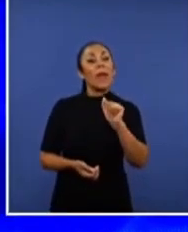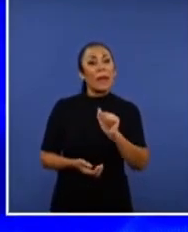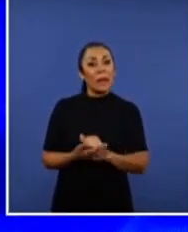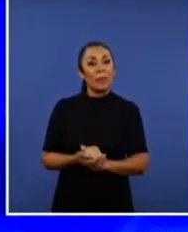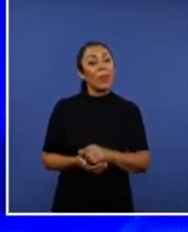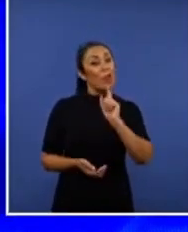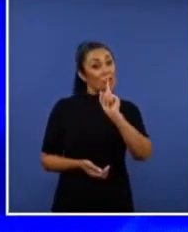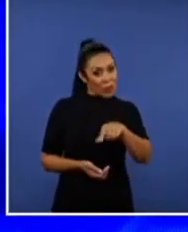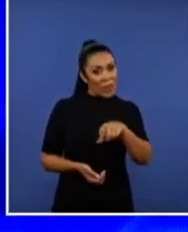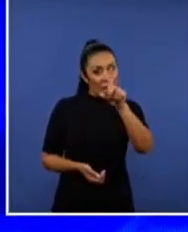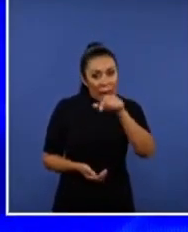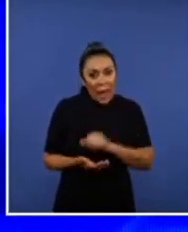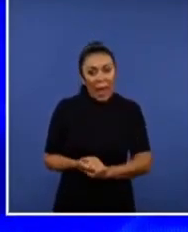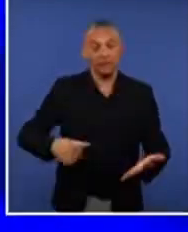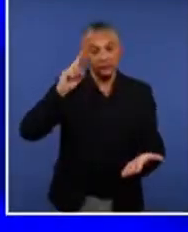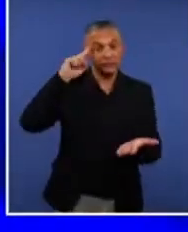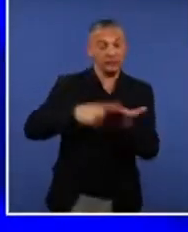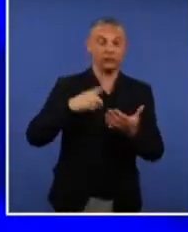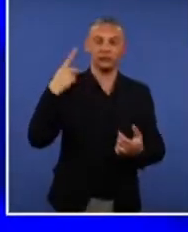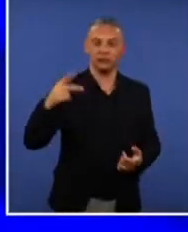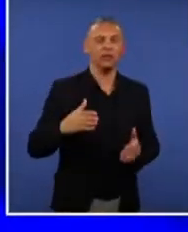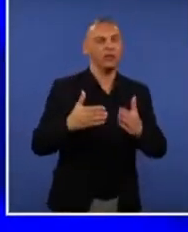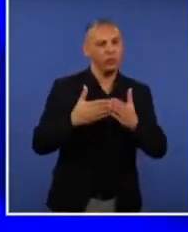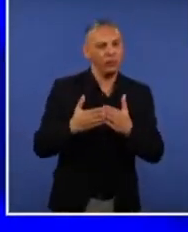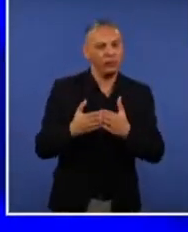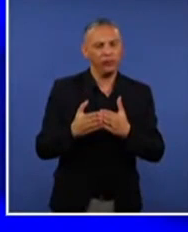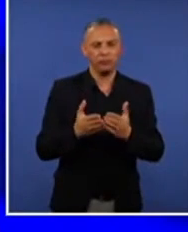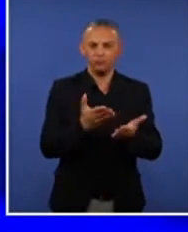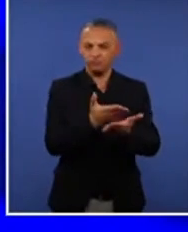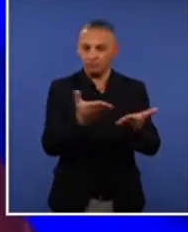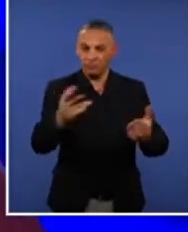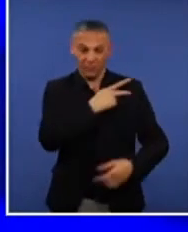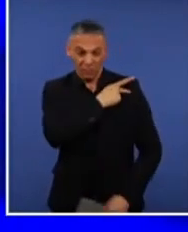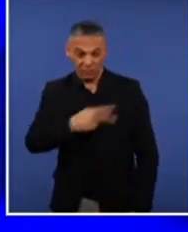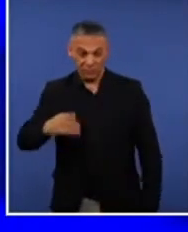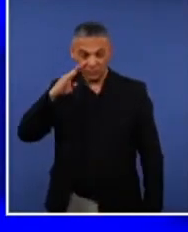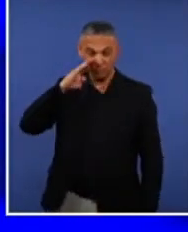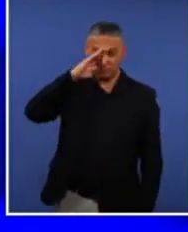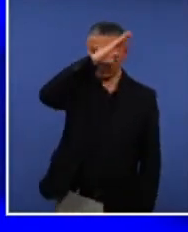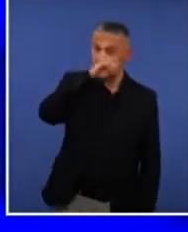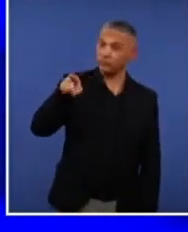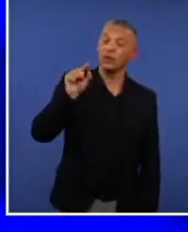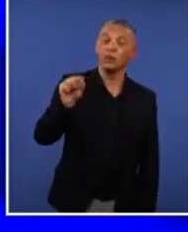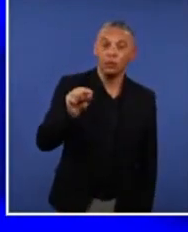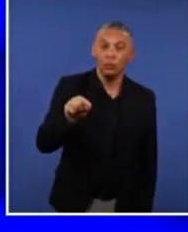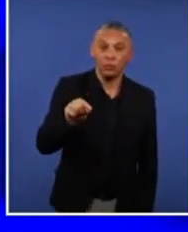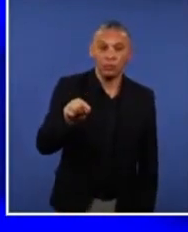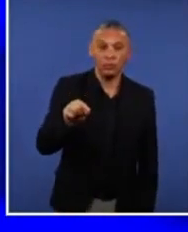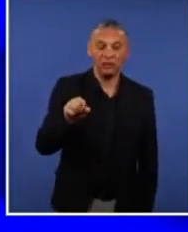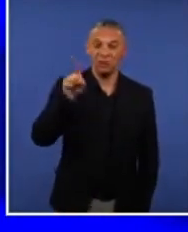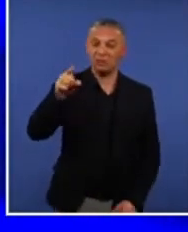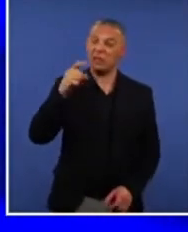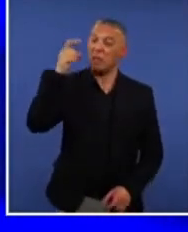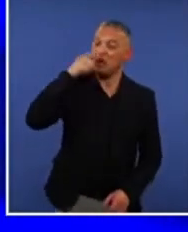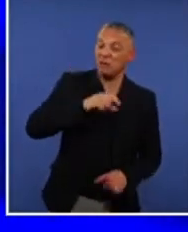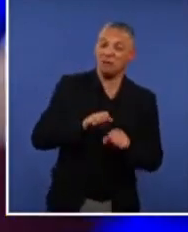realmente foi fantástica, né? Então, eu quero dizer para o presidente da República, nem é para o candidato, que fabrica fake news e que